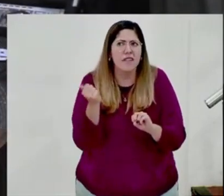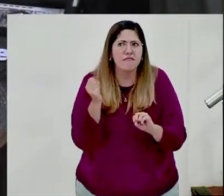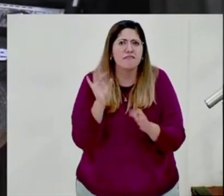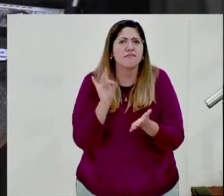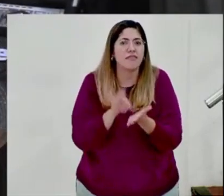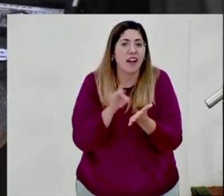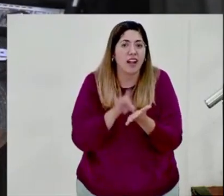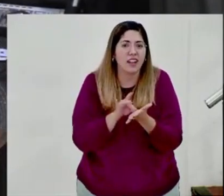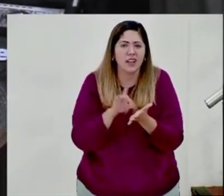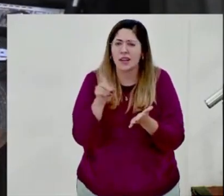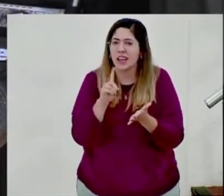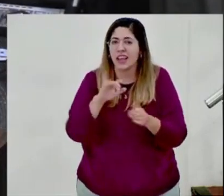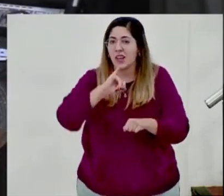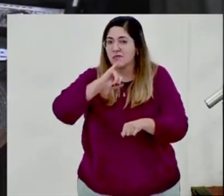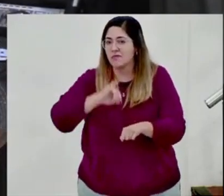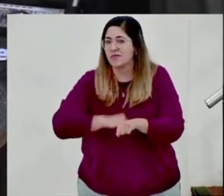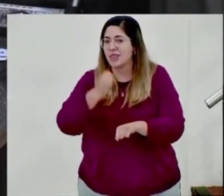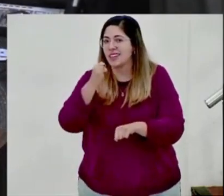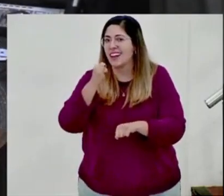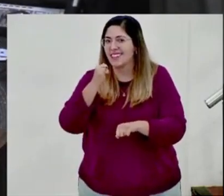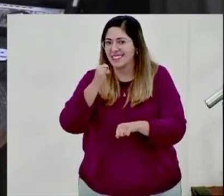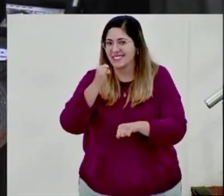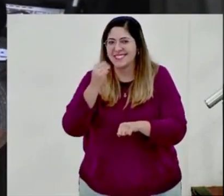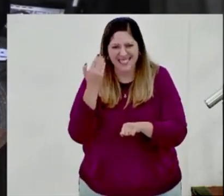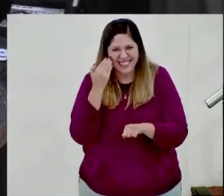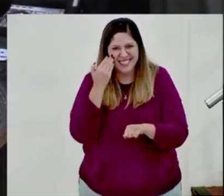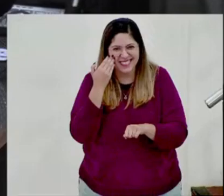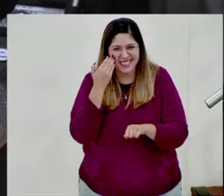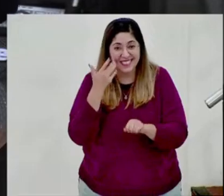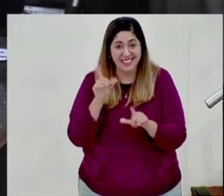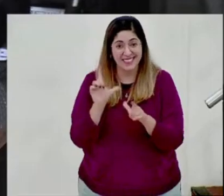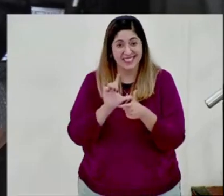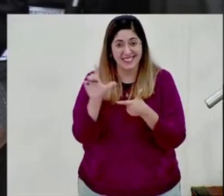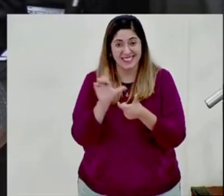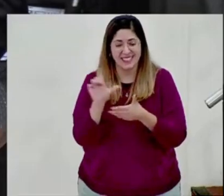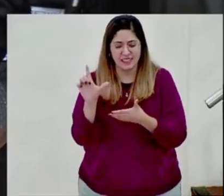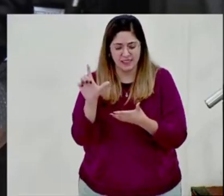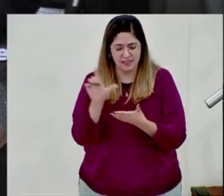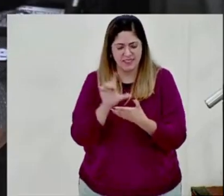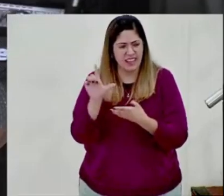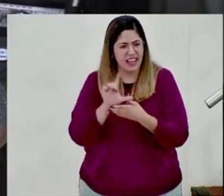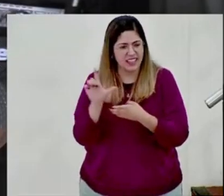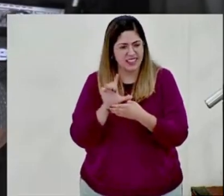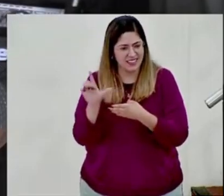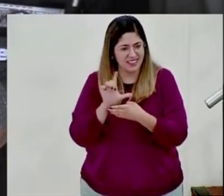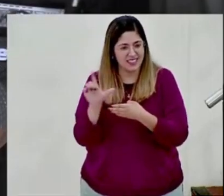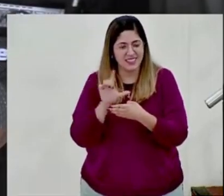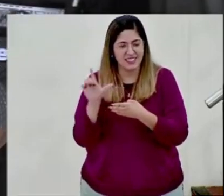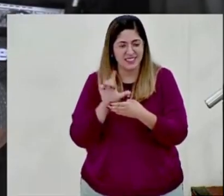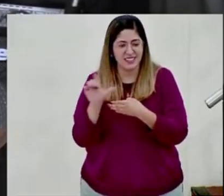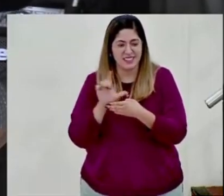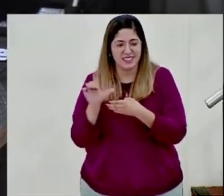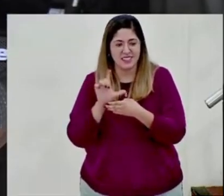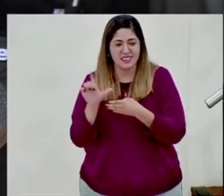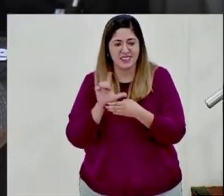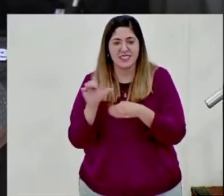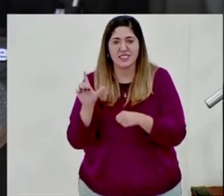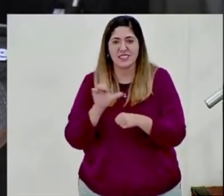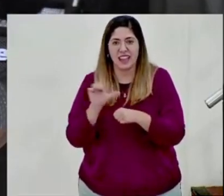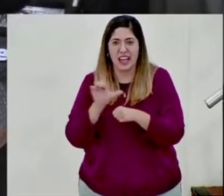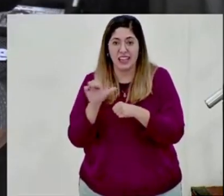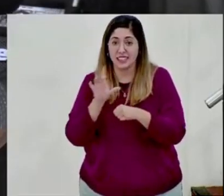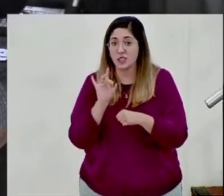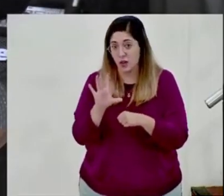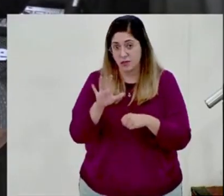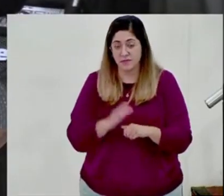não é Jerusalém que está retratada nos palácios de Nínive, é Laquis. Porque Deus falou que a água ia chegar só até o